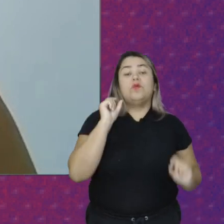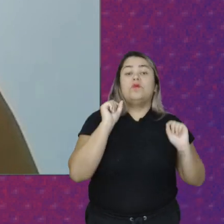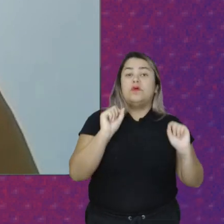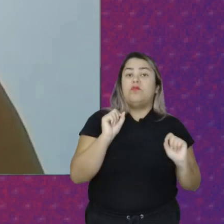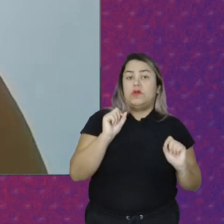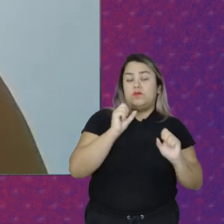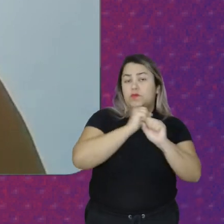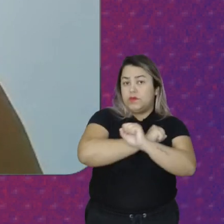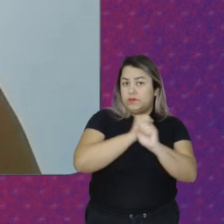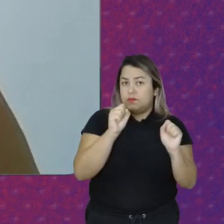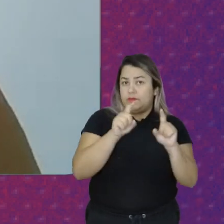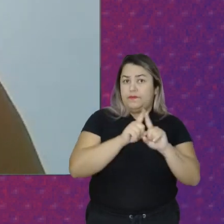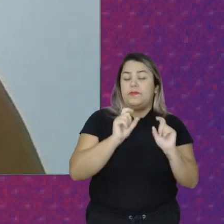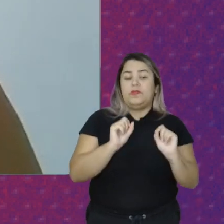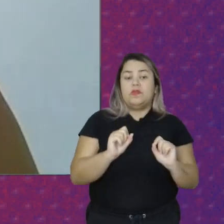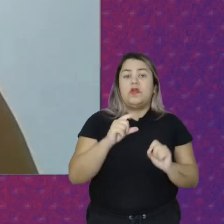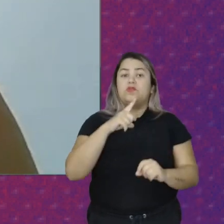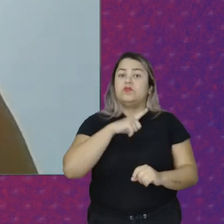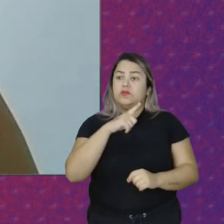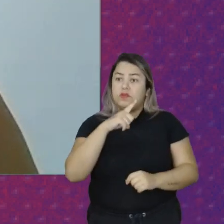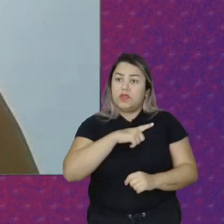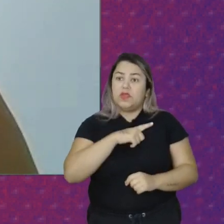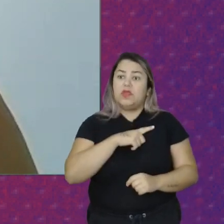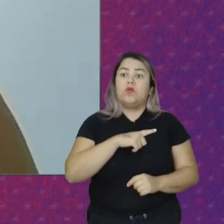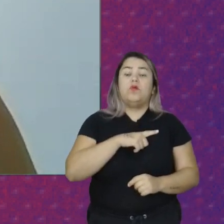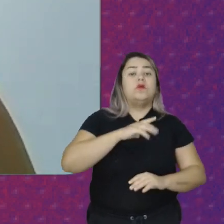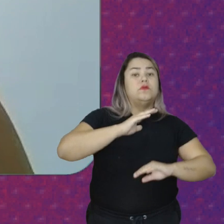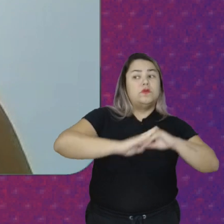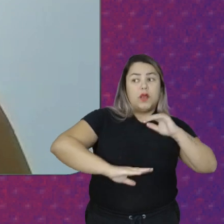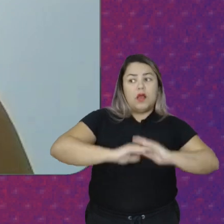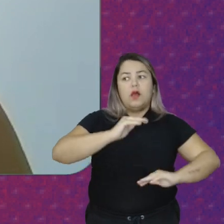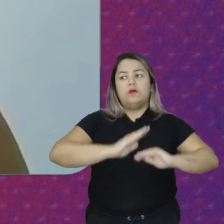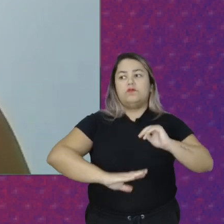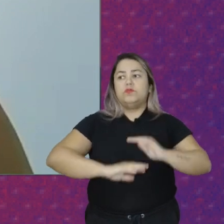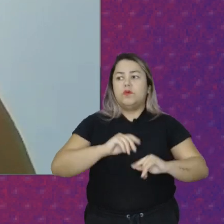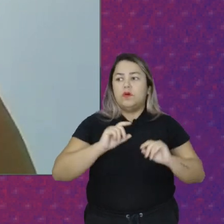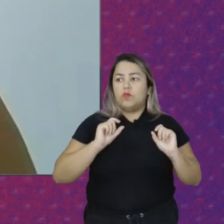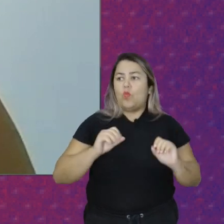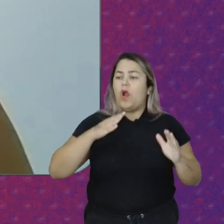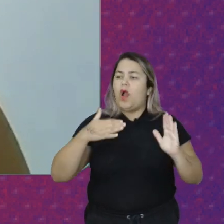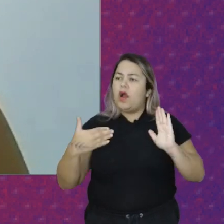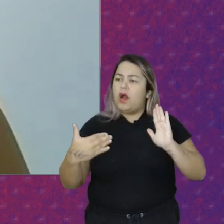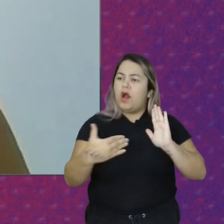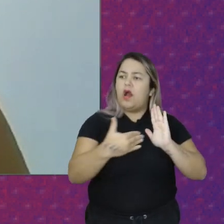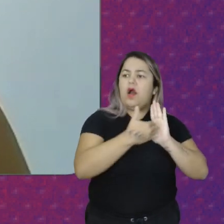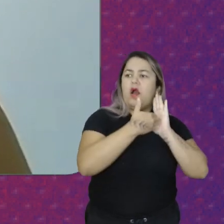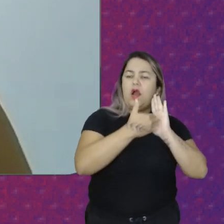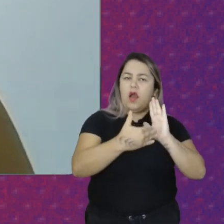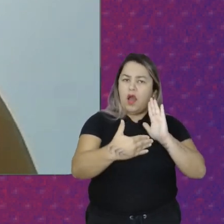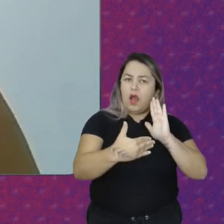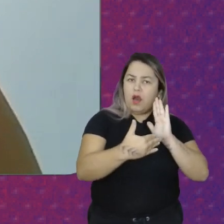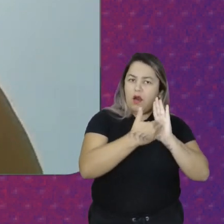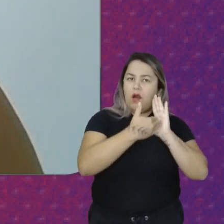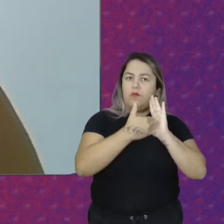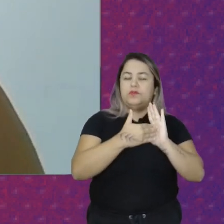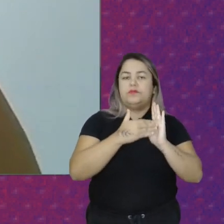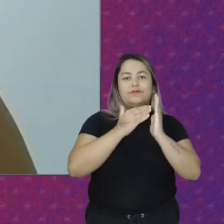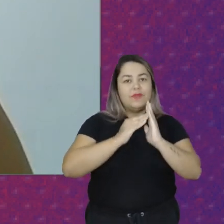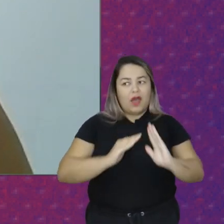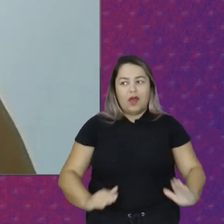as possibilidades que eu tenho, quais são as habilidades que eu tenho, quais são as barreiras que precisam ser rompidas. E